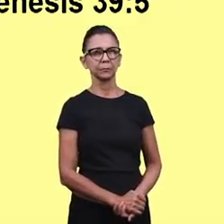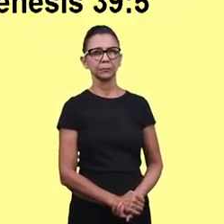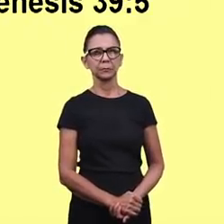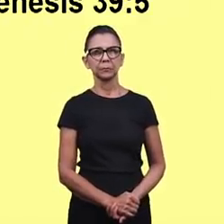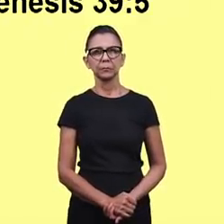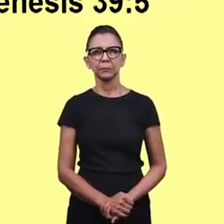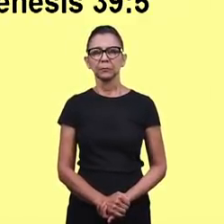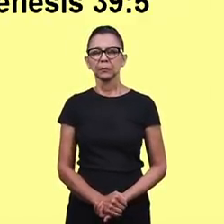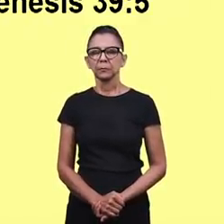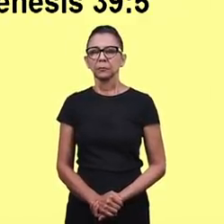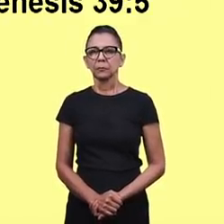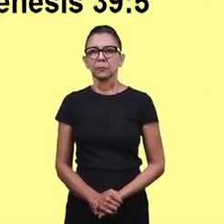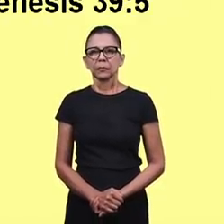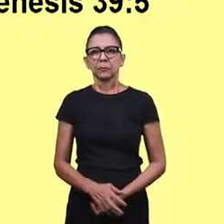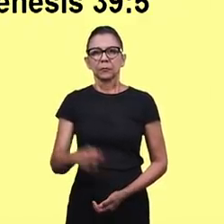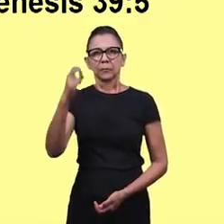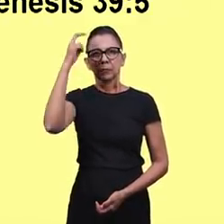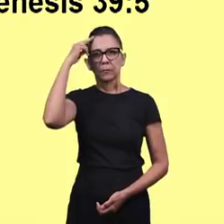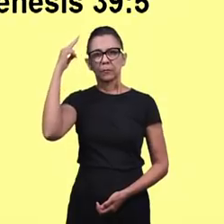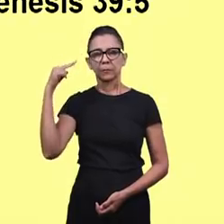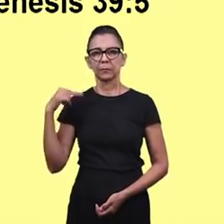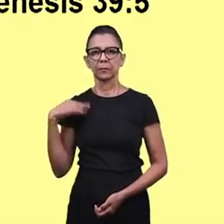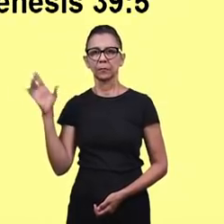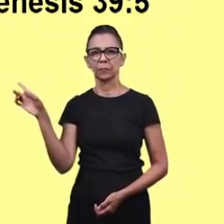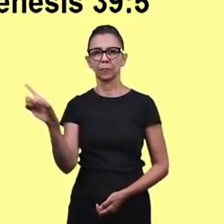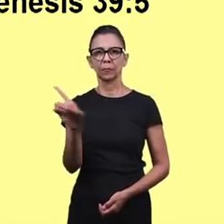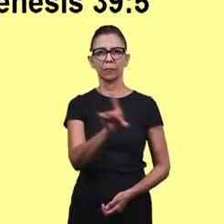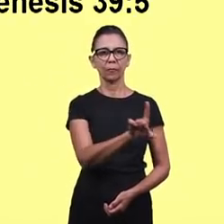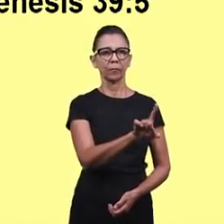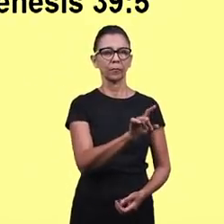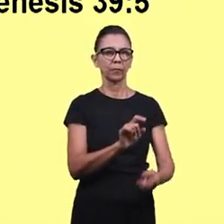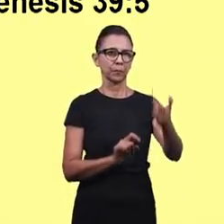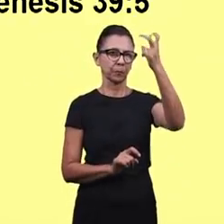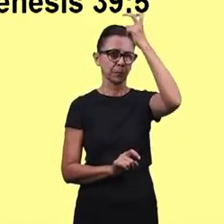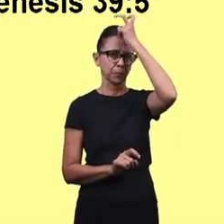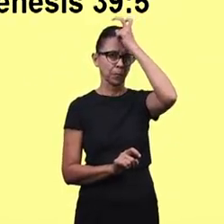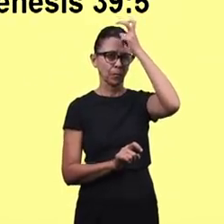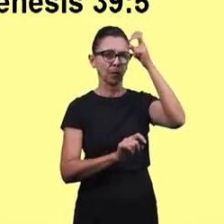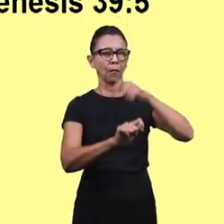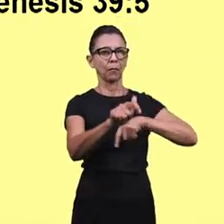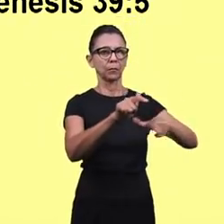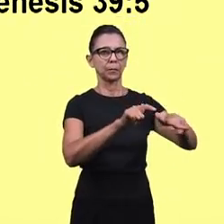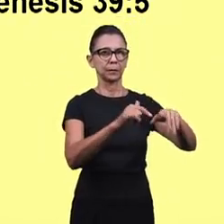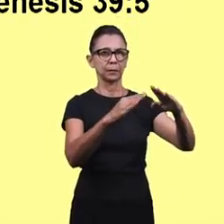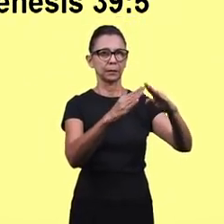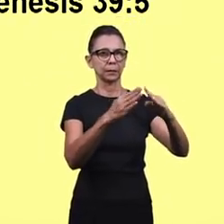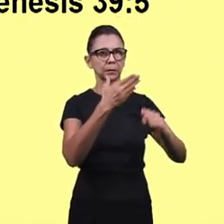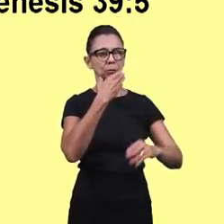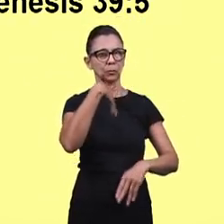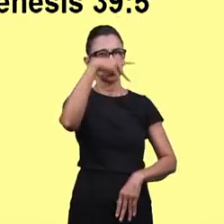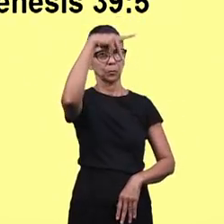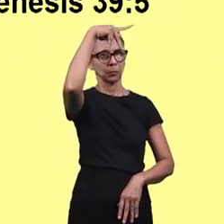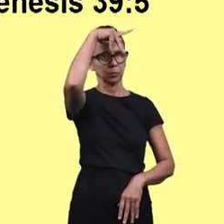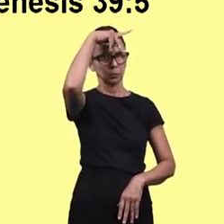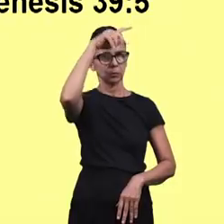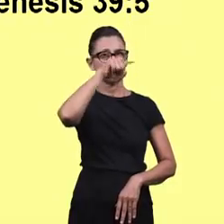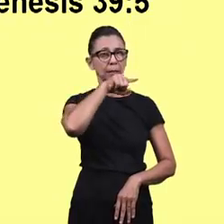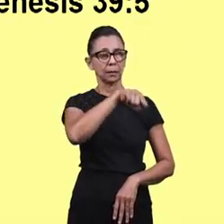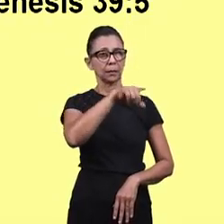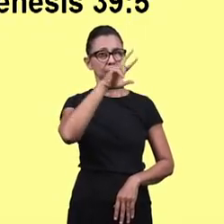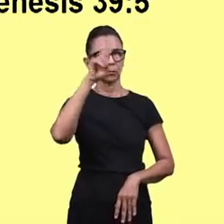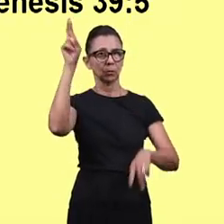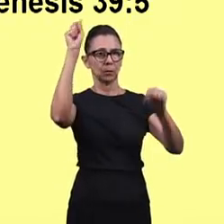sua casa e sobre tudo o que tinha, o Senhor abençoou a casa do egípcio por amor de